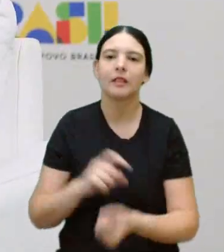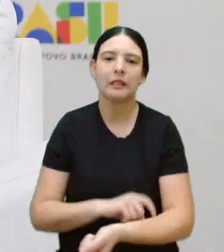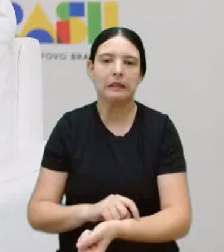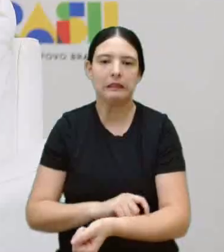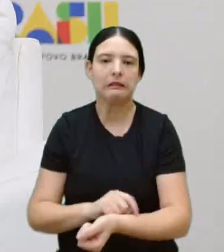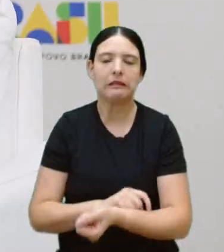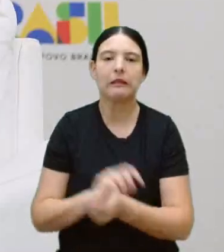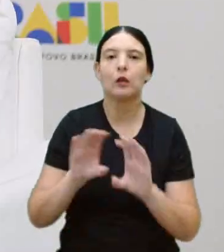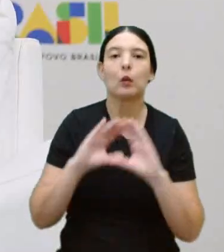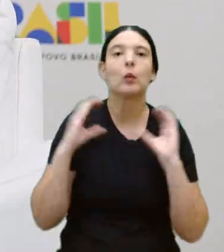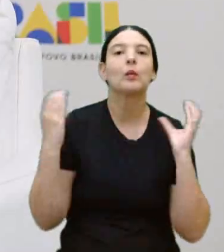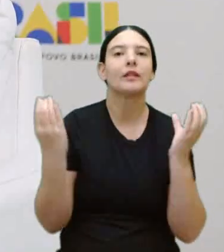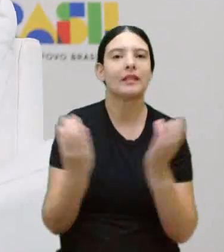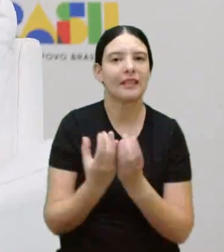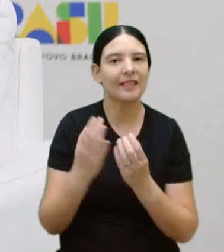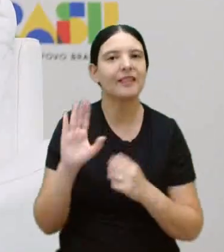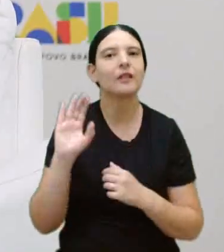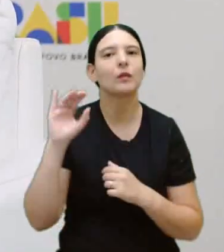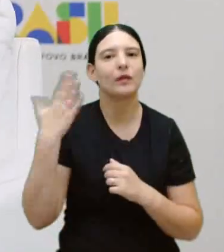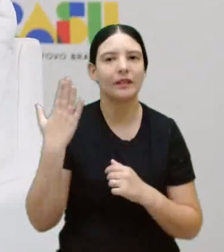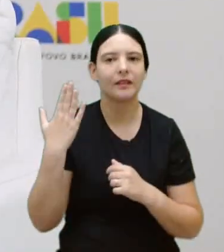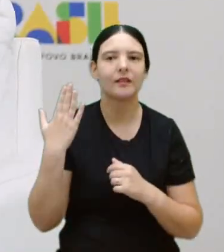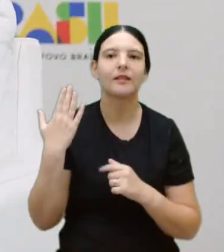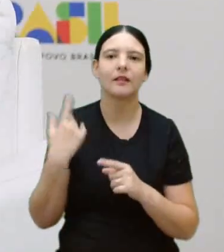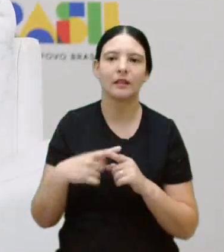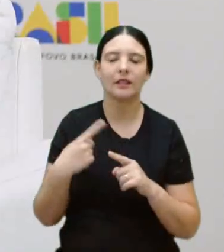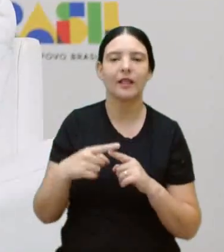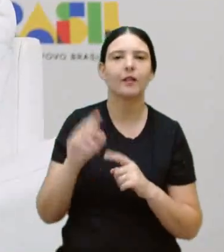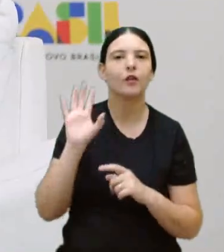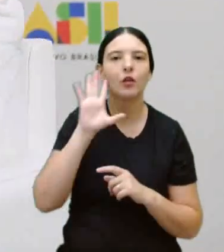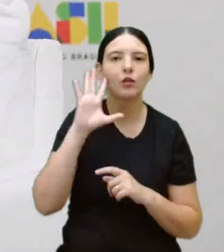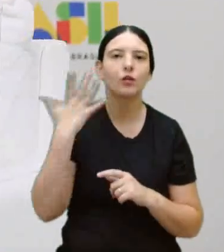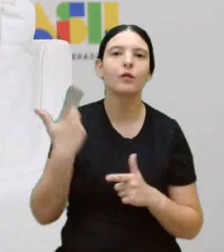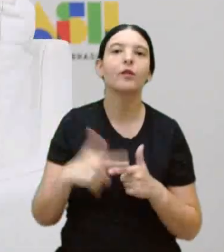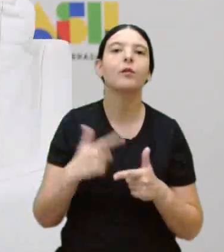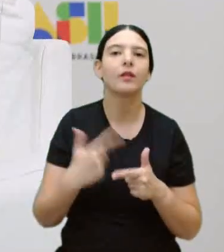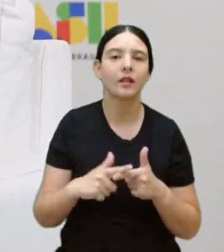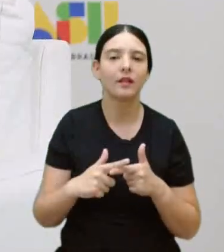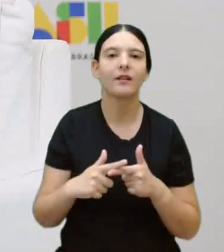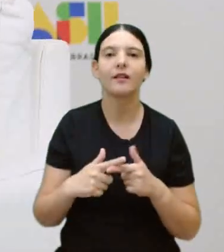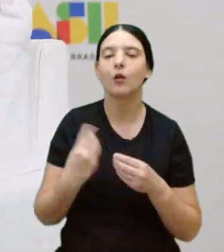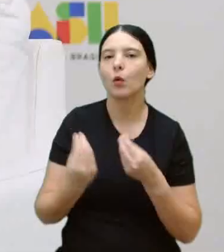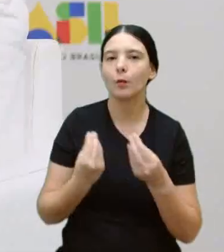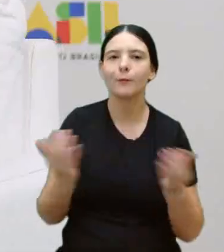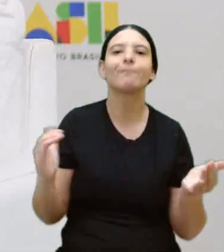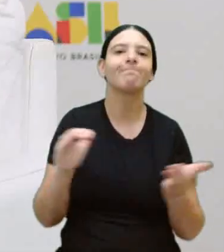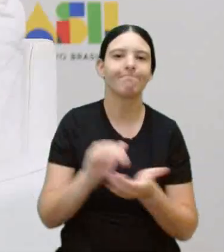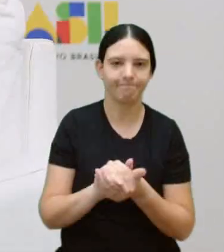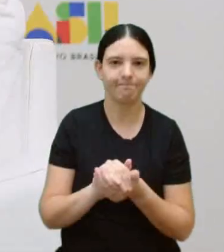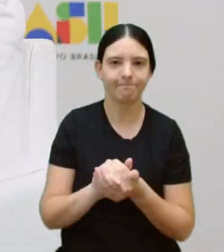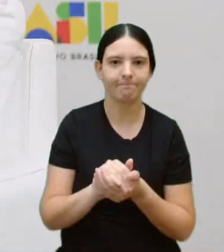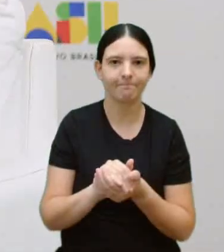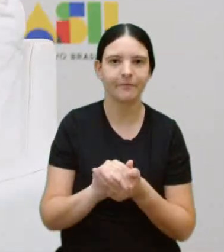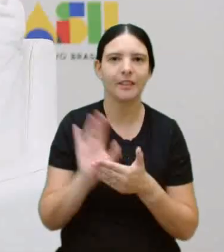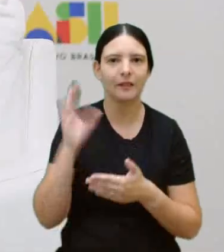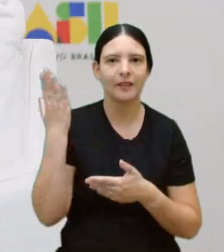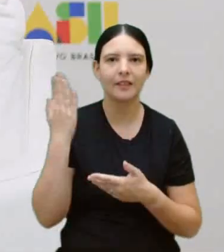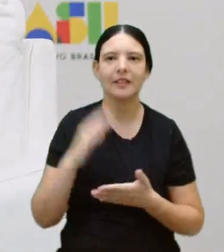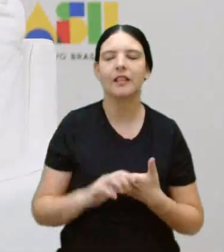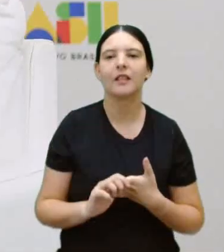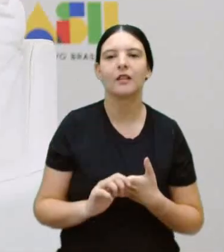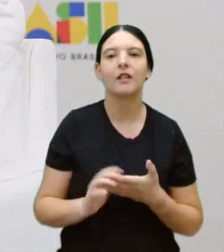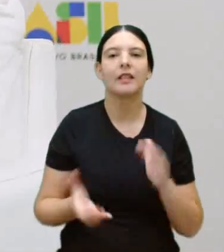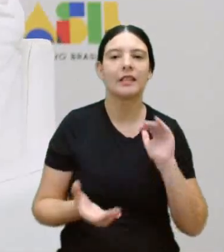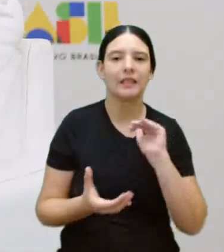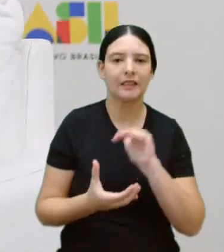comunidade e uma forma de resolver o problema vai ser o casamento que acontece. Um casamento,